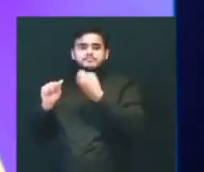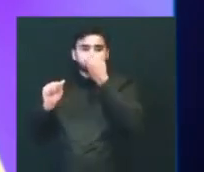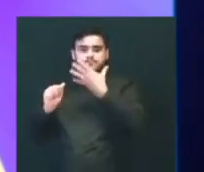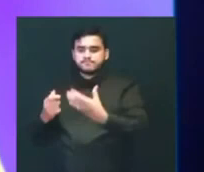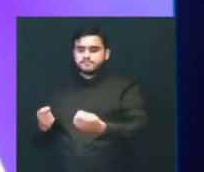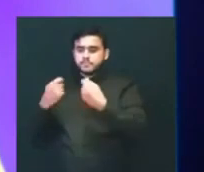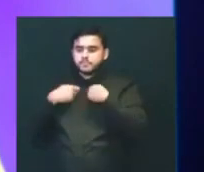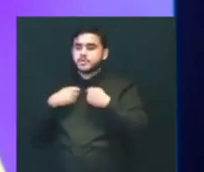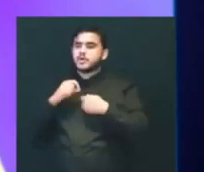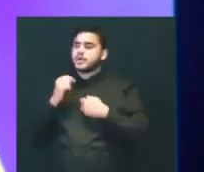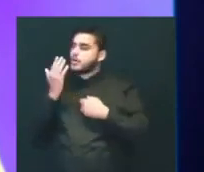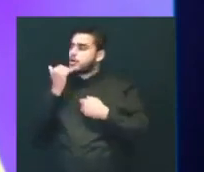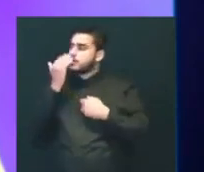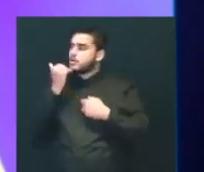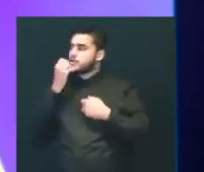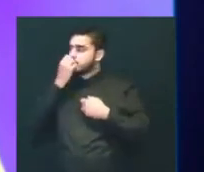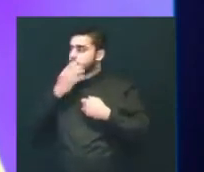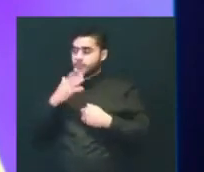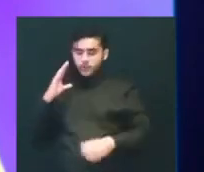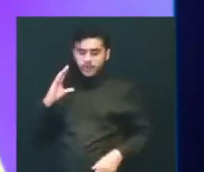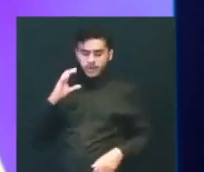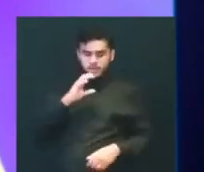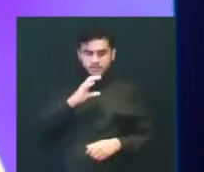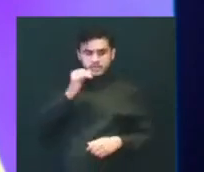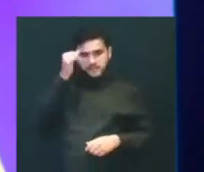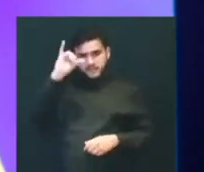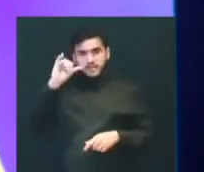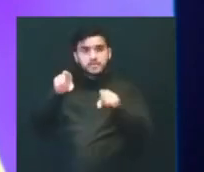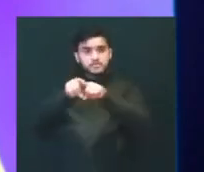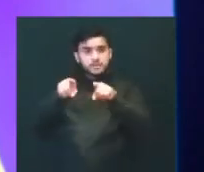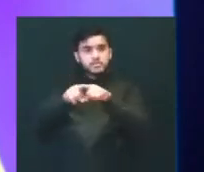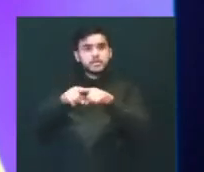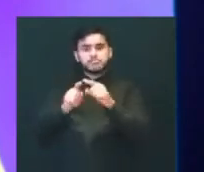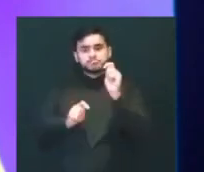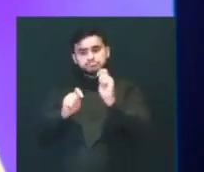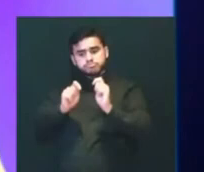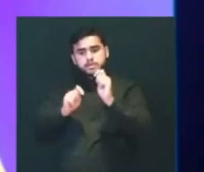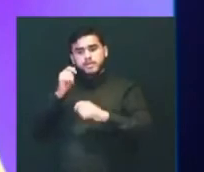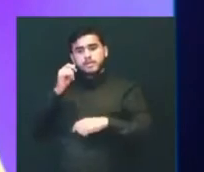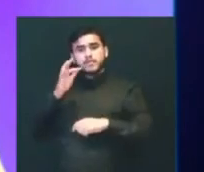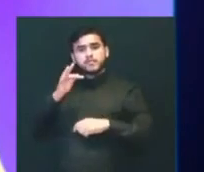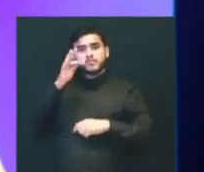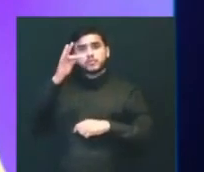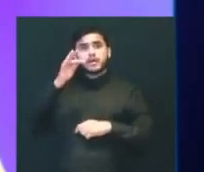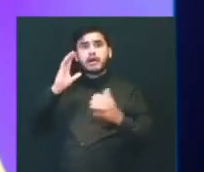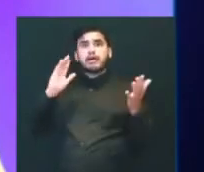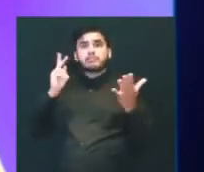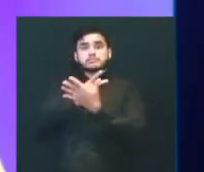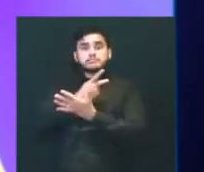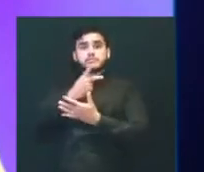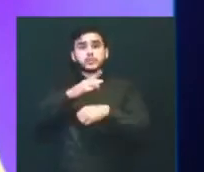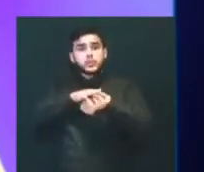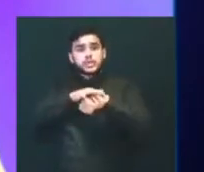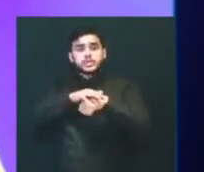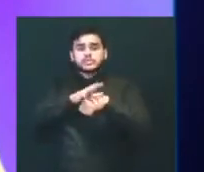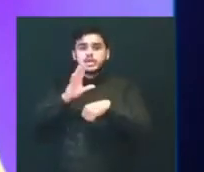como no controle da doença e controle de vários sintomas também. Então, a aveia é um alimento muito barato, que pode ser